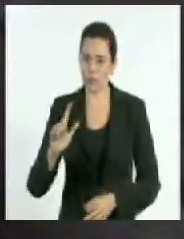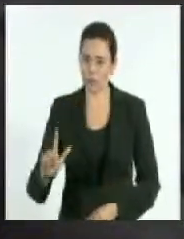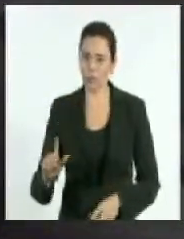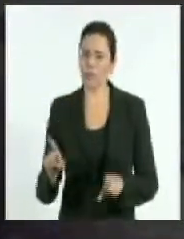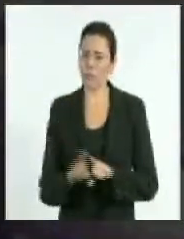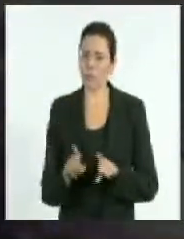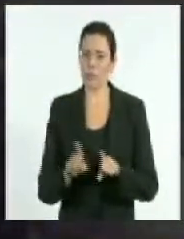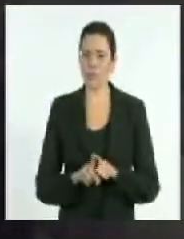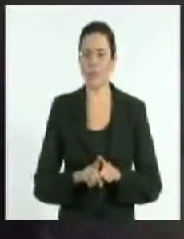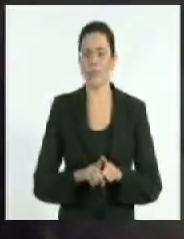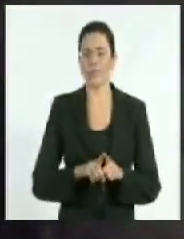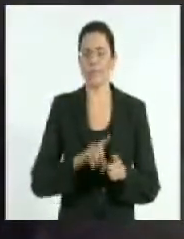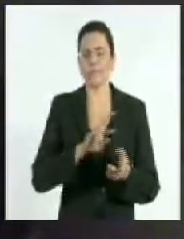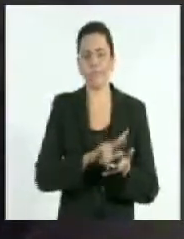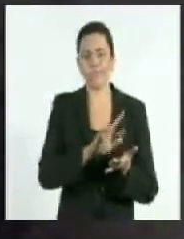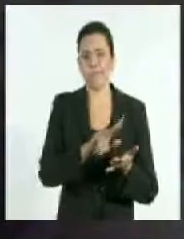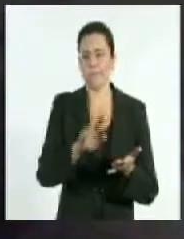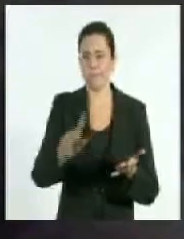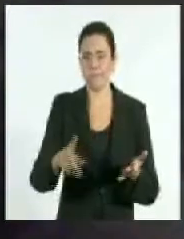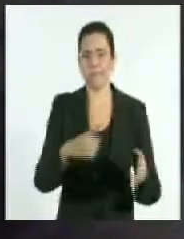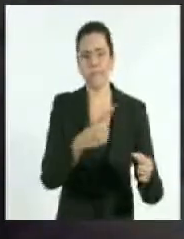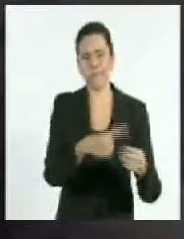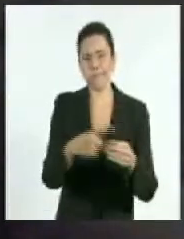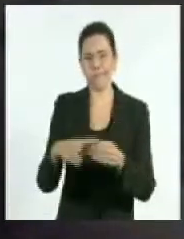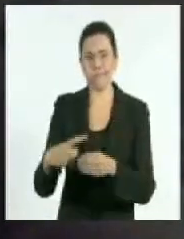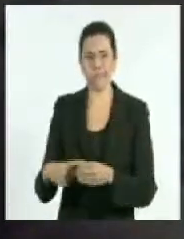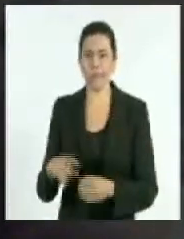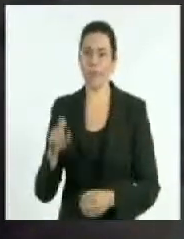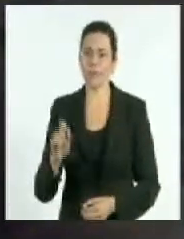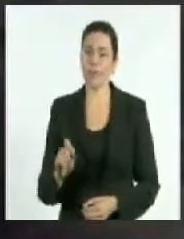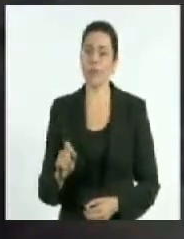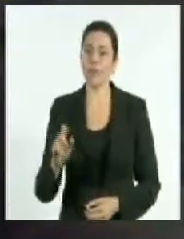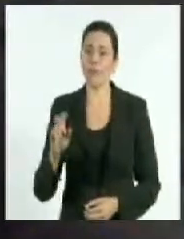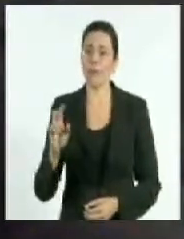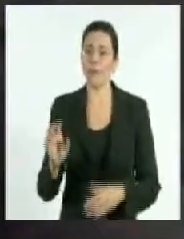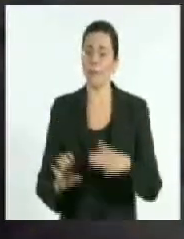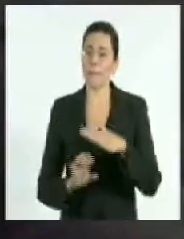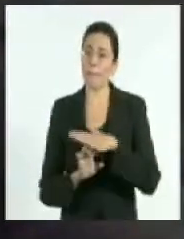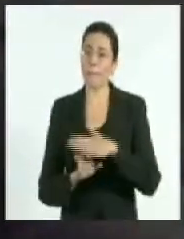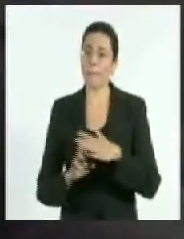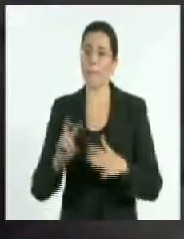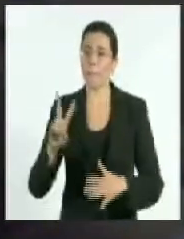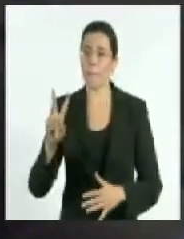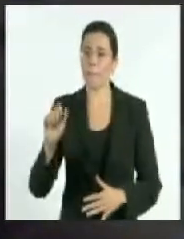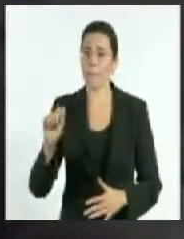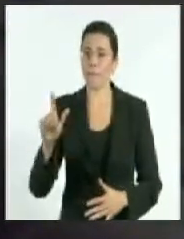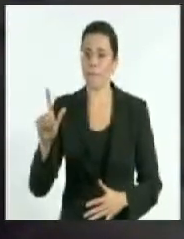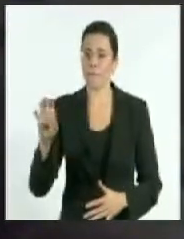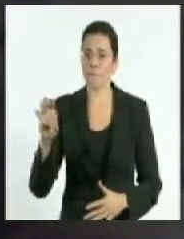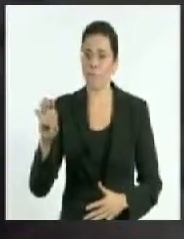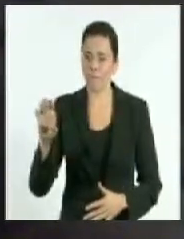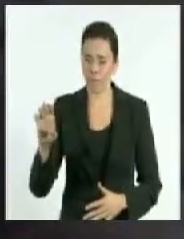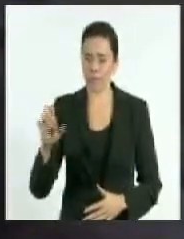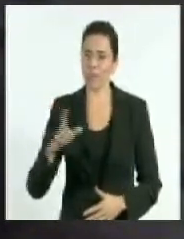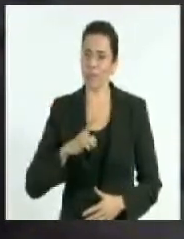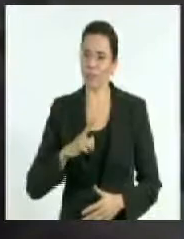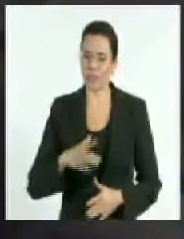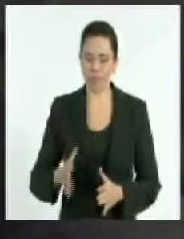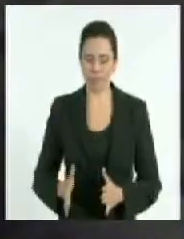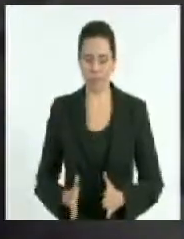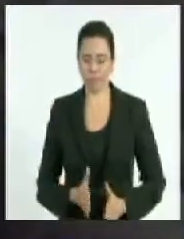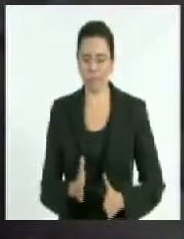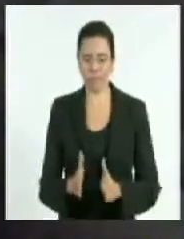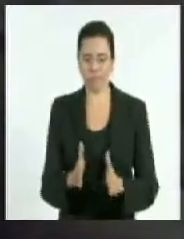onde a Vale do Rio Doce passa. Eu quero só interrogar Vossa Excelência, qual é a situação do projeto de Vossa Excelência